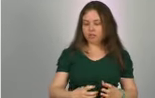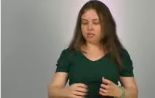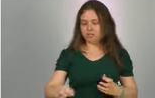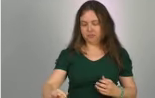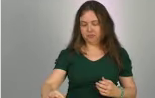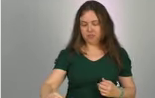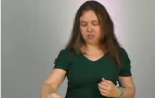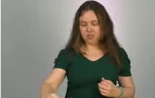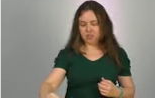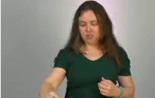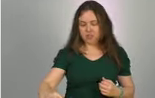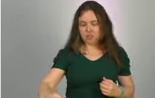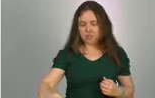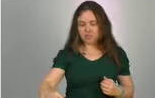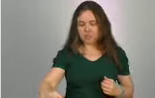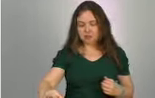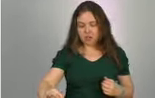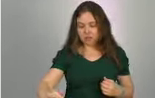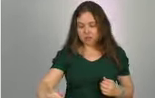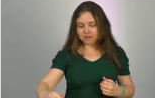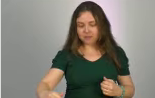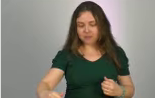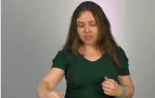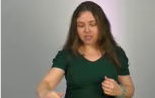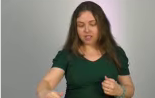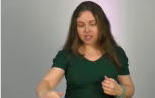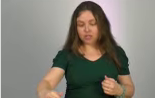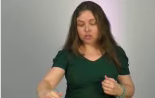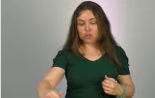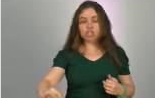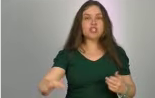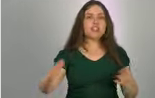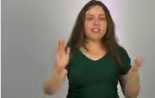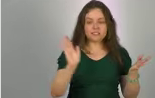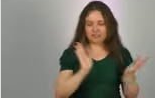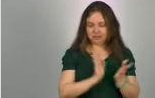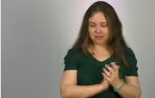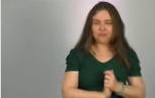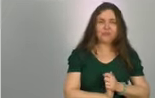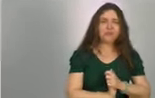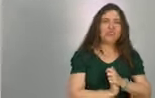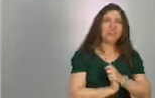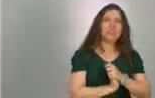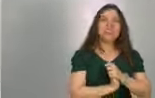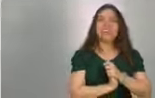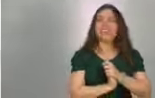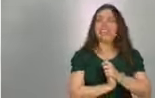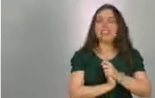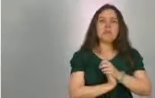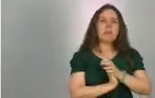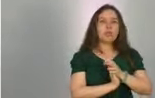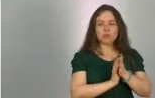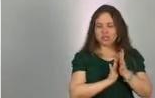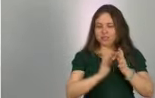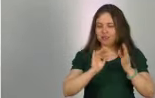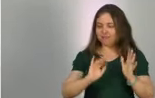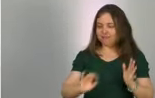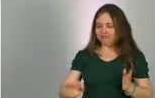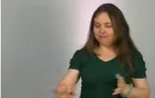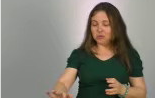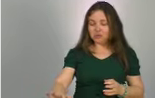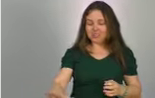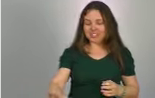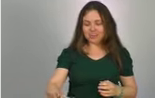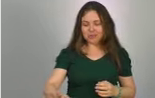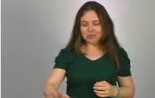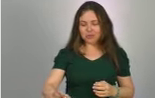dessa história nós resolvemos digitalizar Oi e aí pode